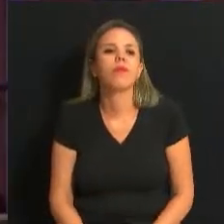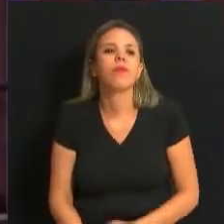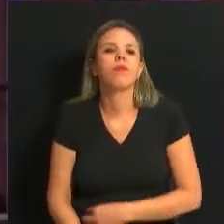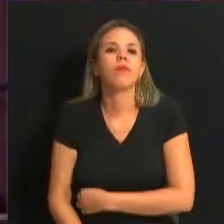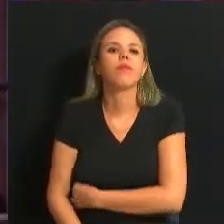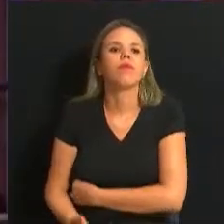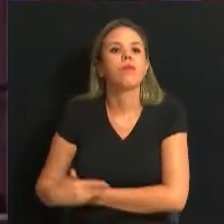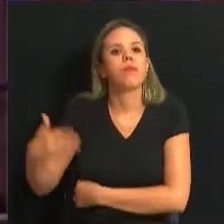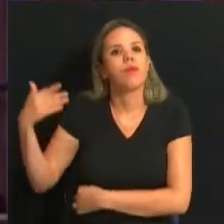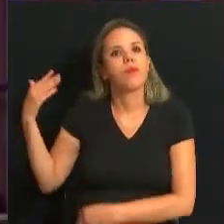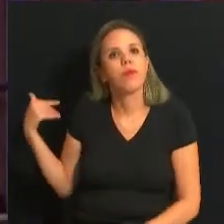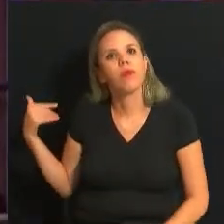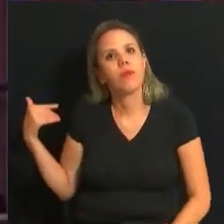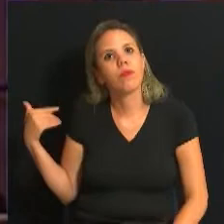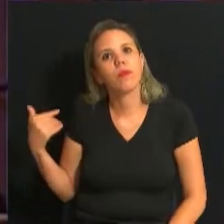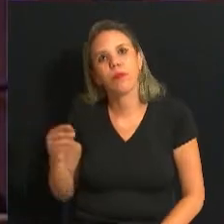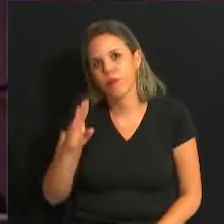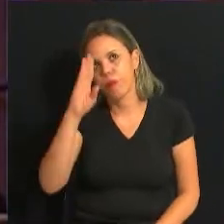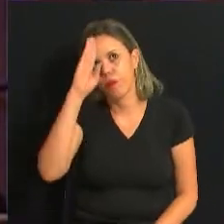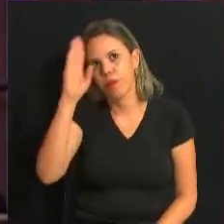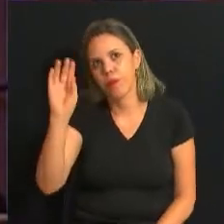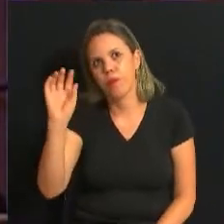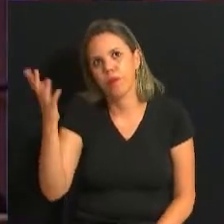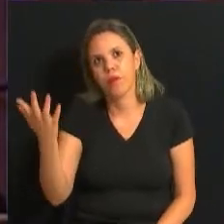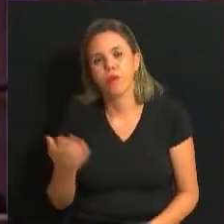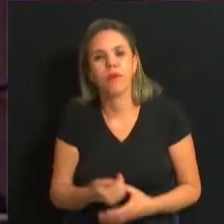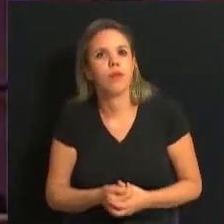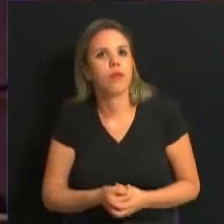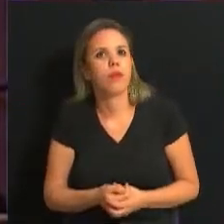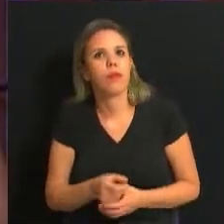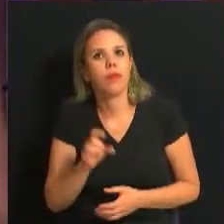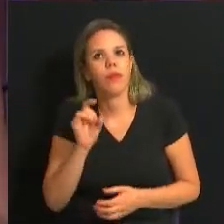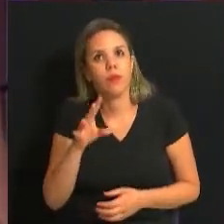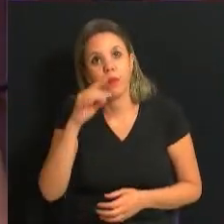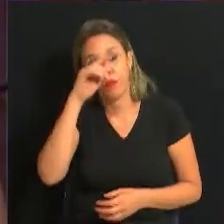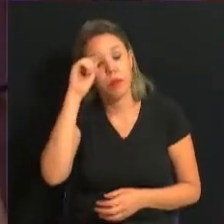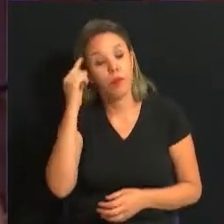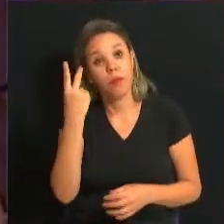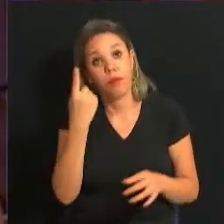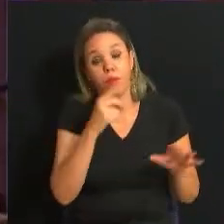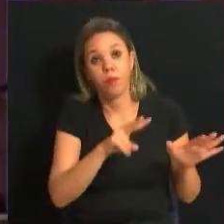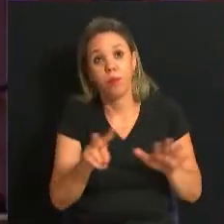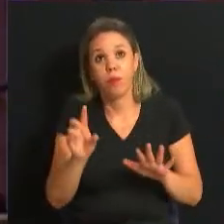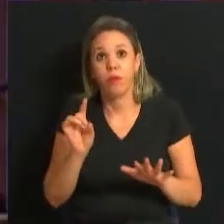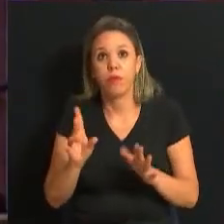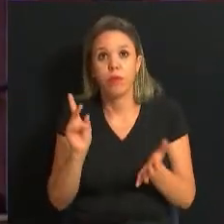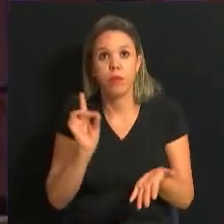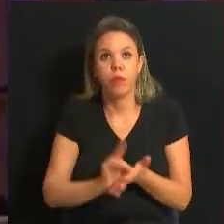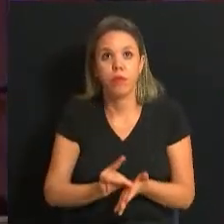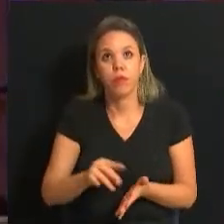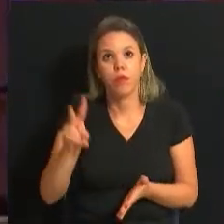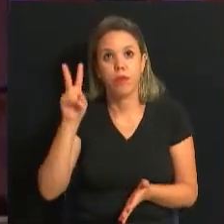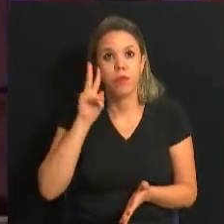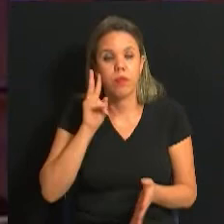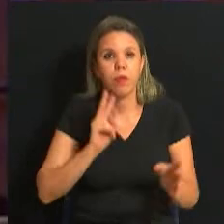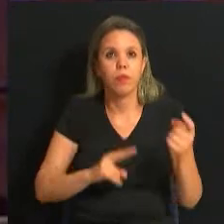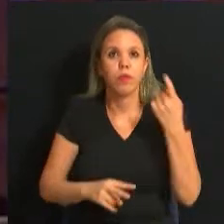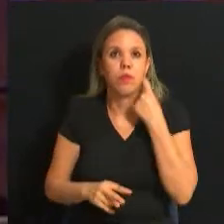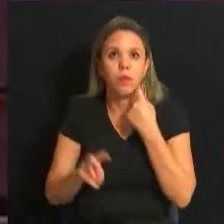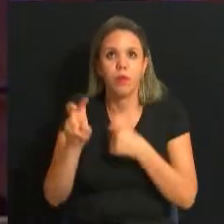foi fundamental. Foi só uma semana, na verdade, foi de segunda a sexta, 5